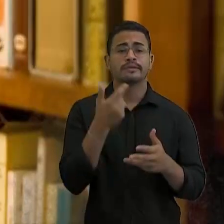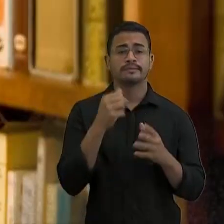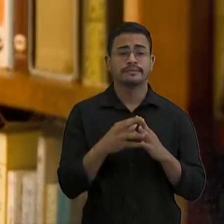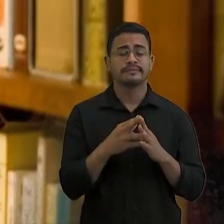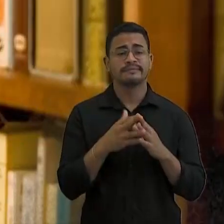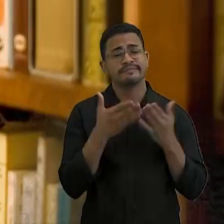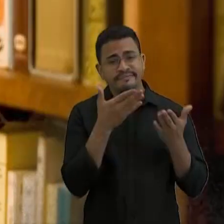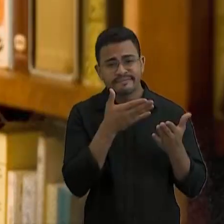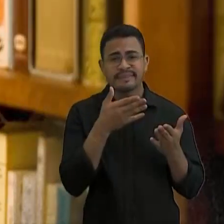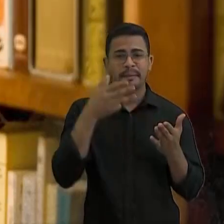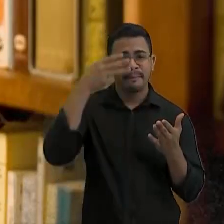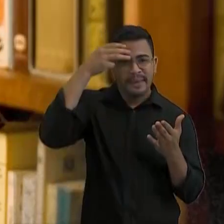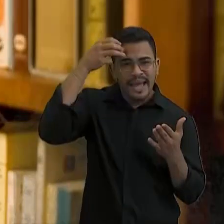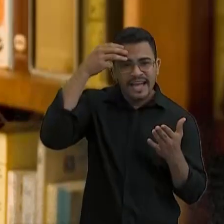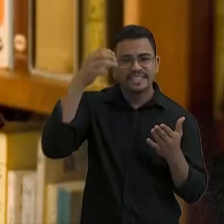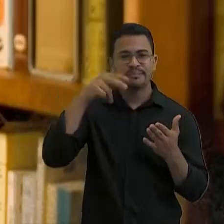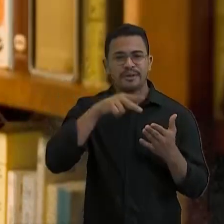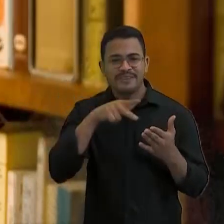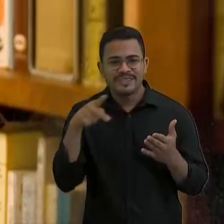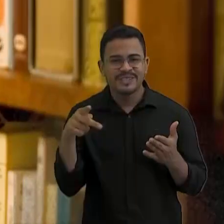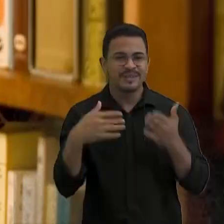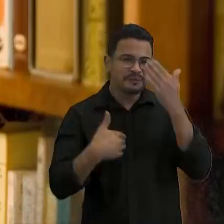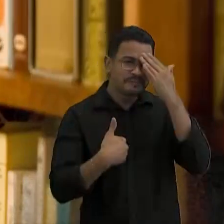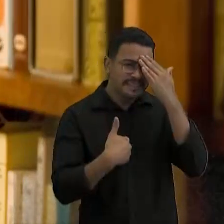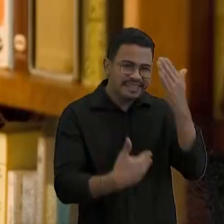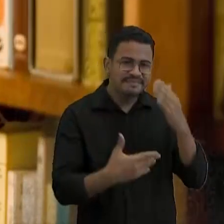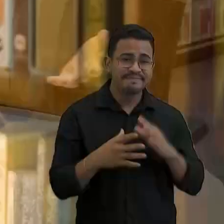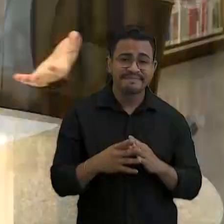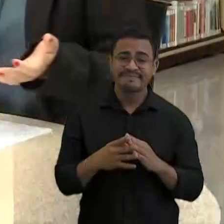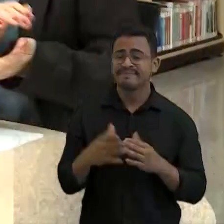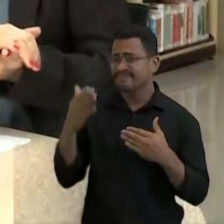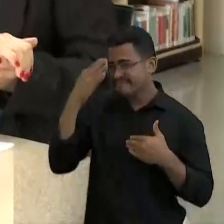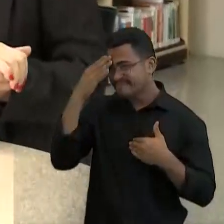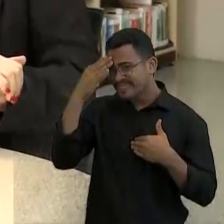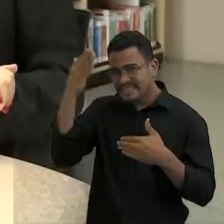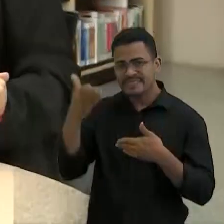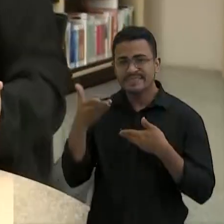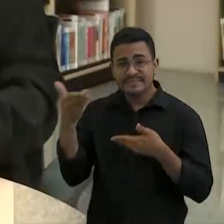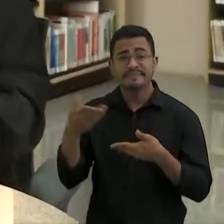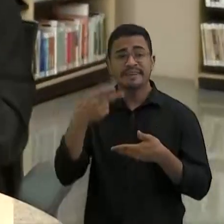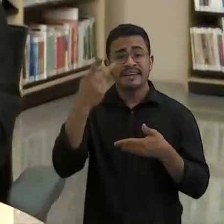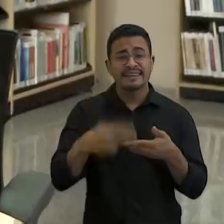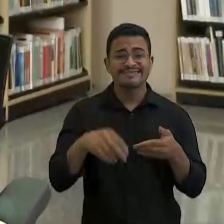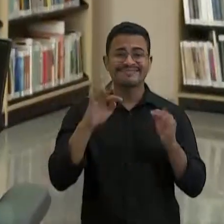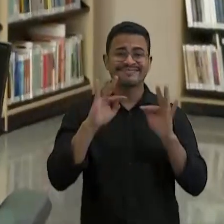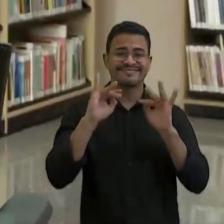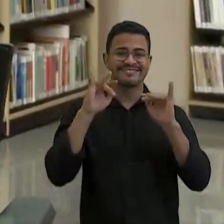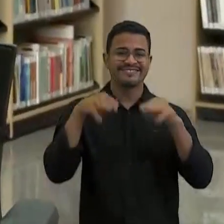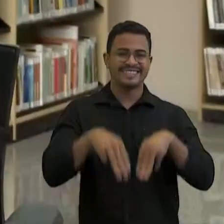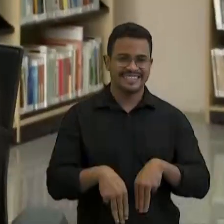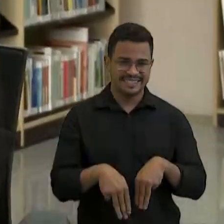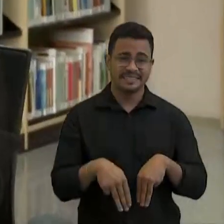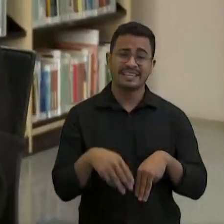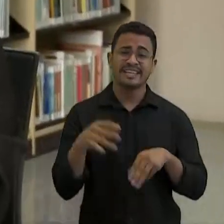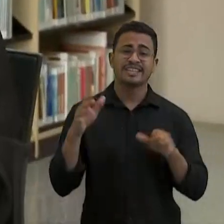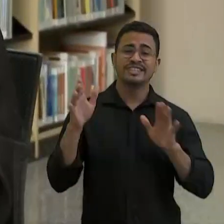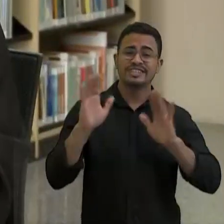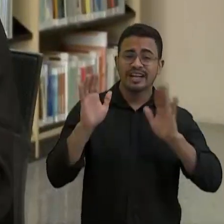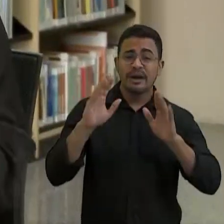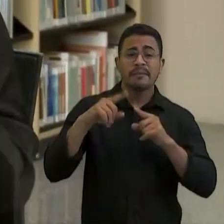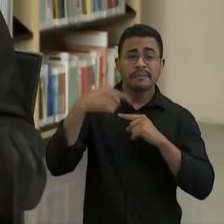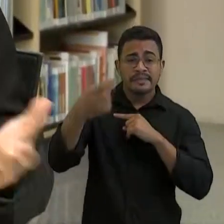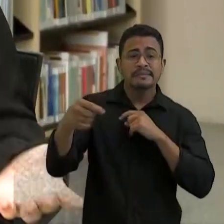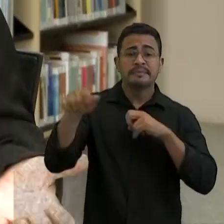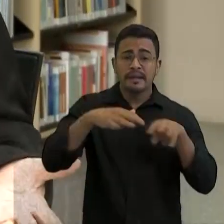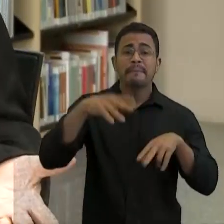professor, mas obrigado, ótimo, muito professor. Bom esse convite que você faz. E o Cabeceira de hoje fica por aqui. Até a próxima semana com